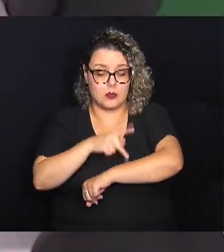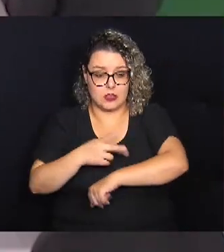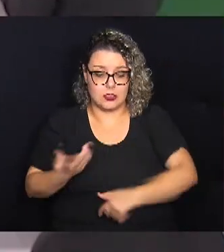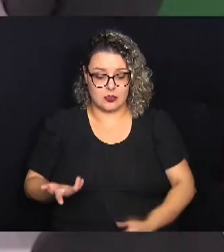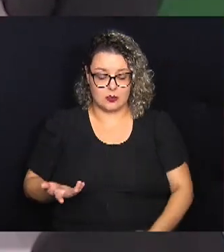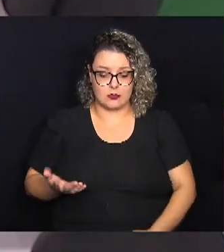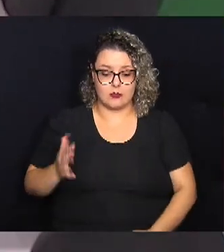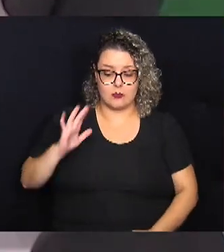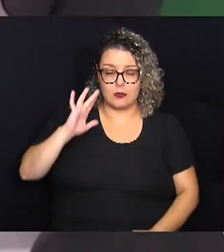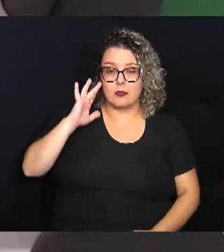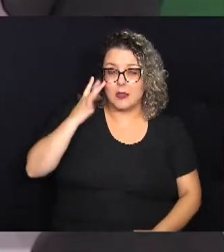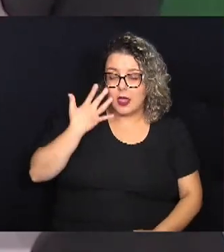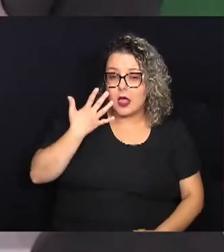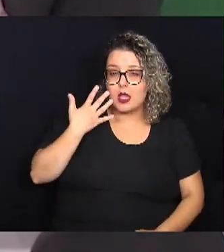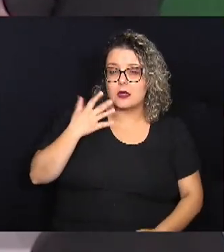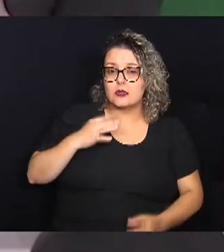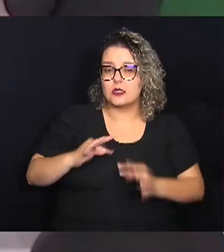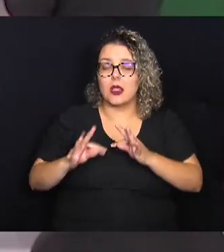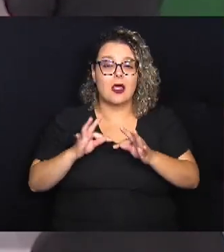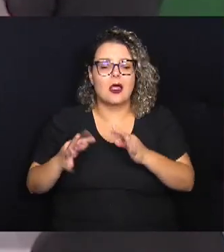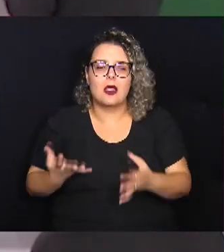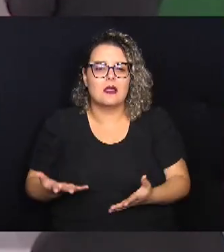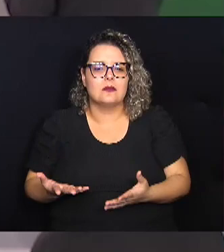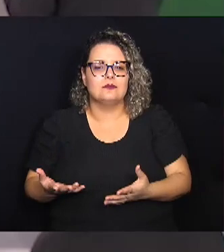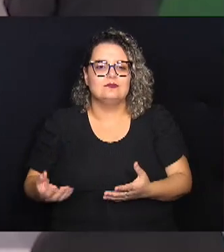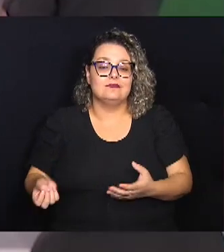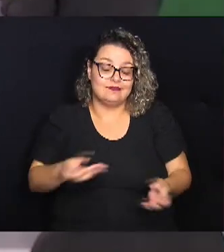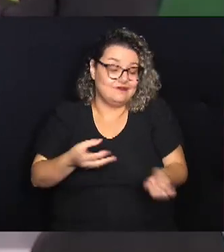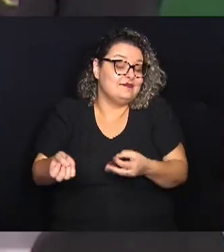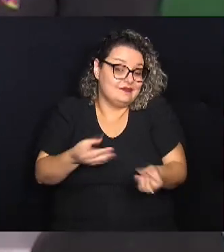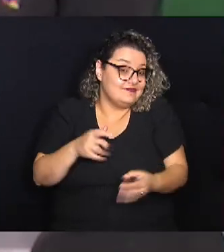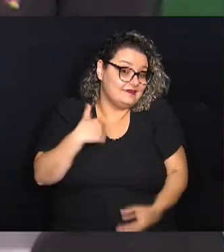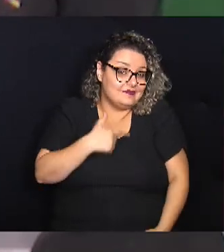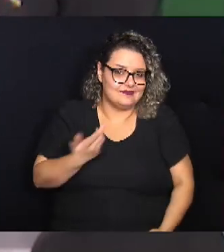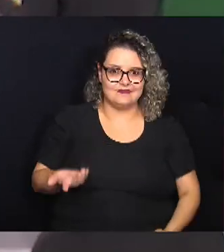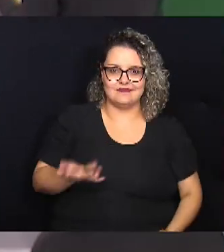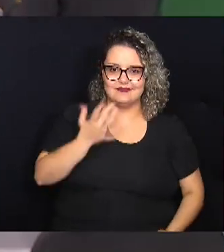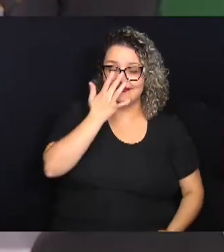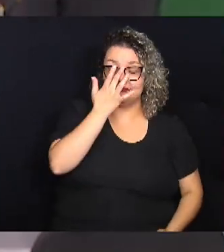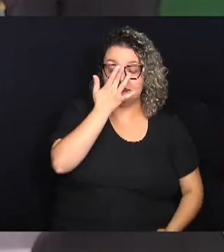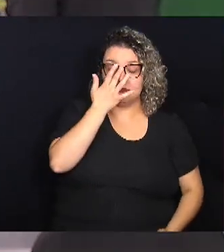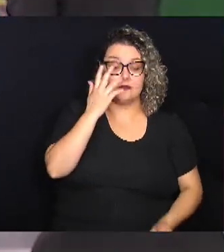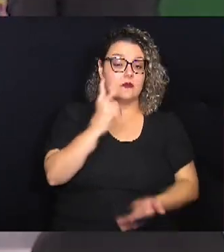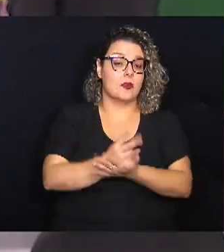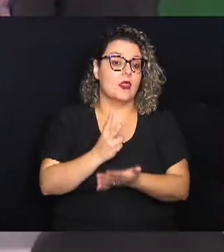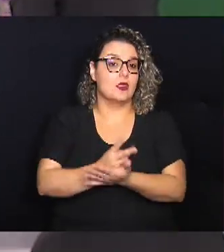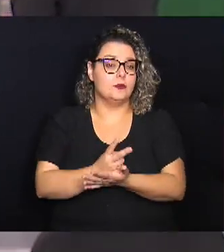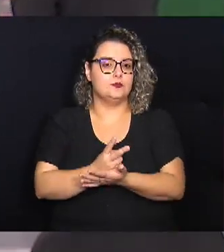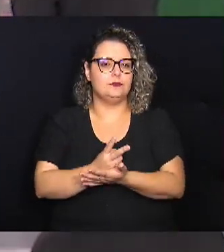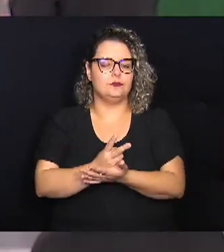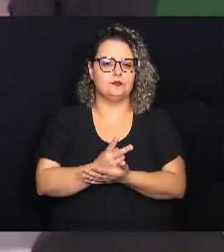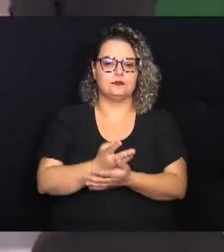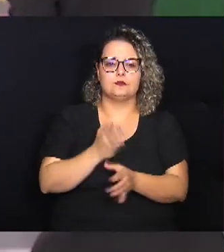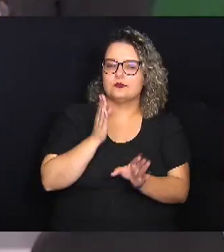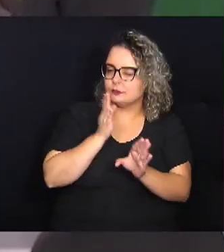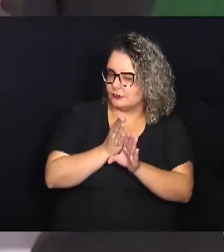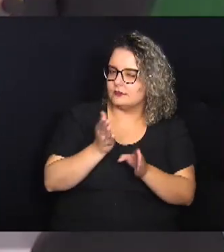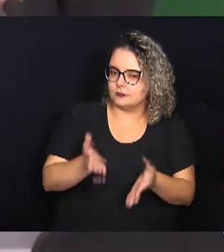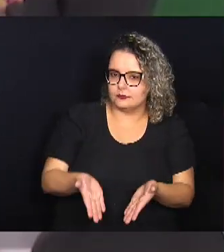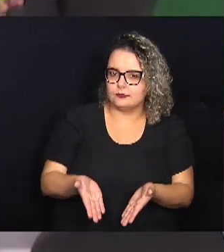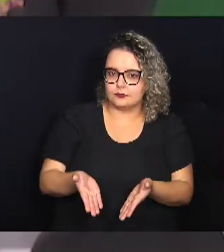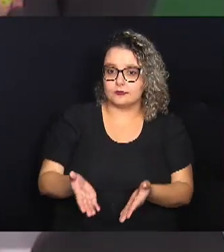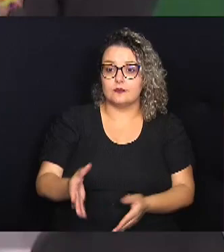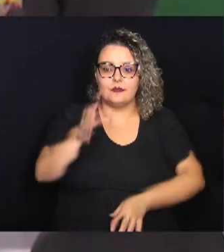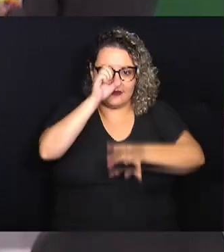eu acho que as técnicas de como é renovadora para a gente. E cada vez que a gente vem nesse encontro, a gente aprende uma